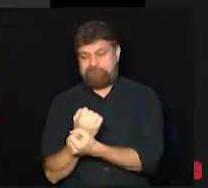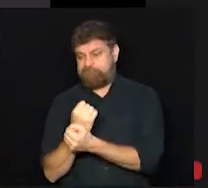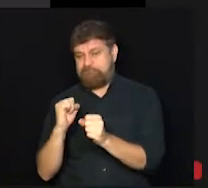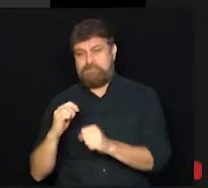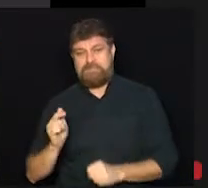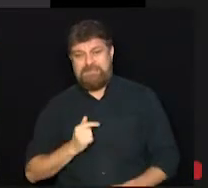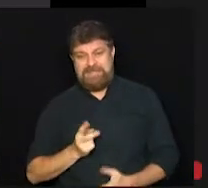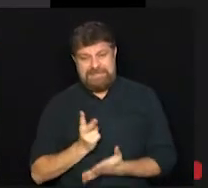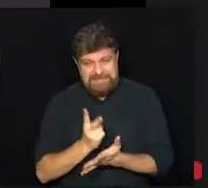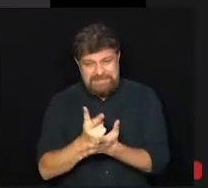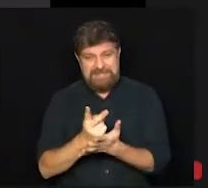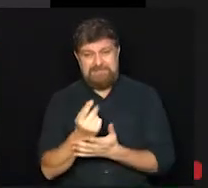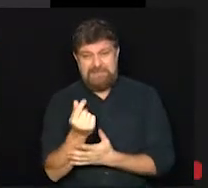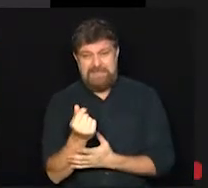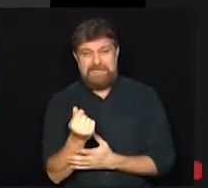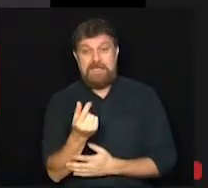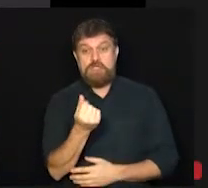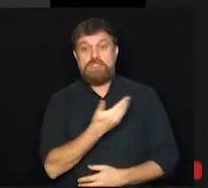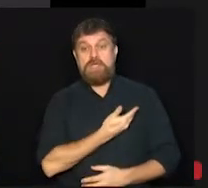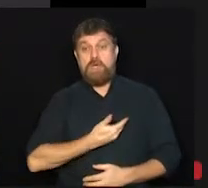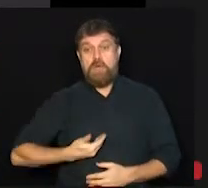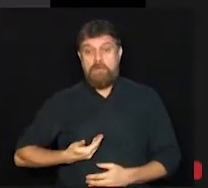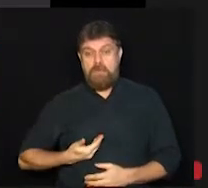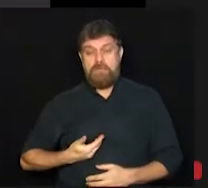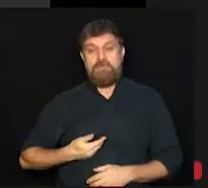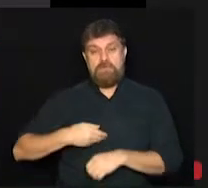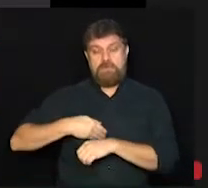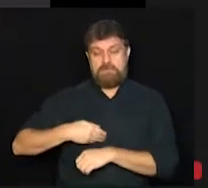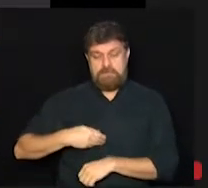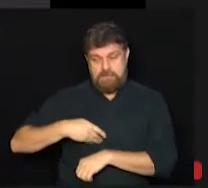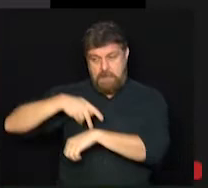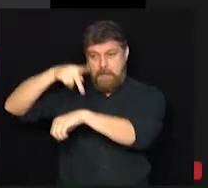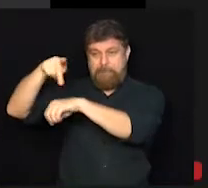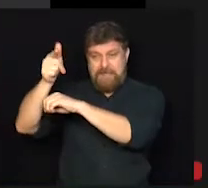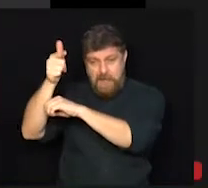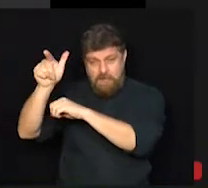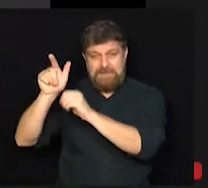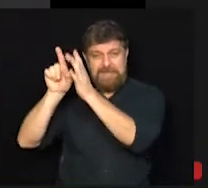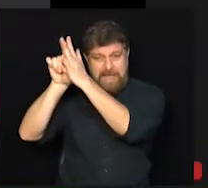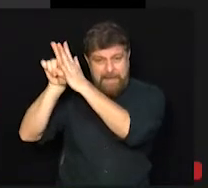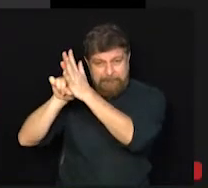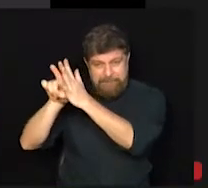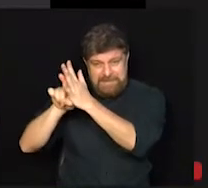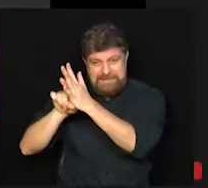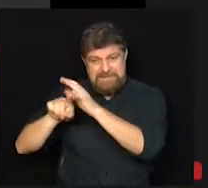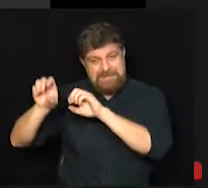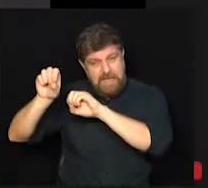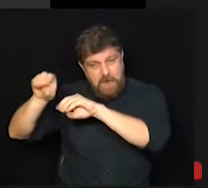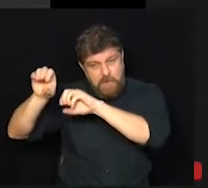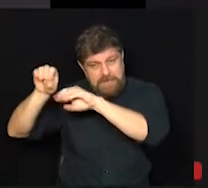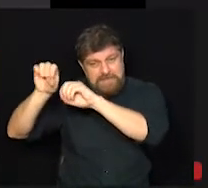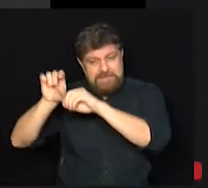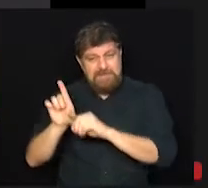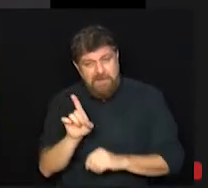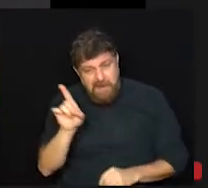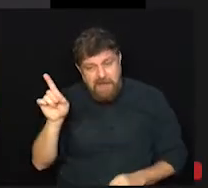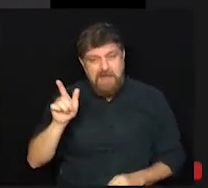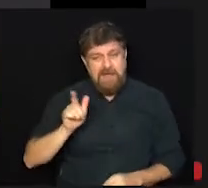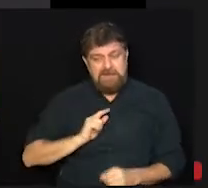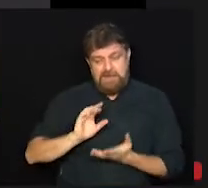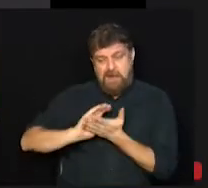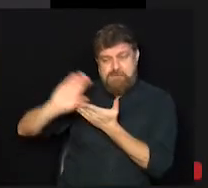é sempre do público, mesmo nas internacionais, via pesquisa ou via ensino, muitas vezes via